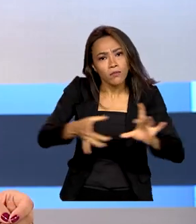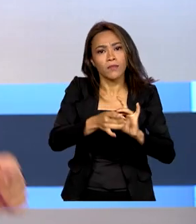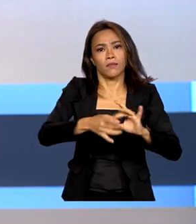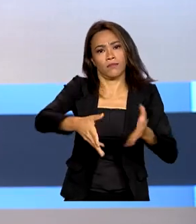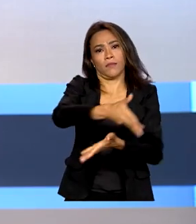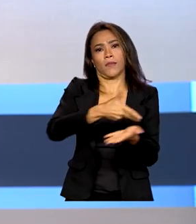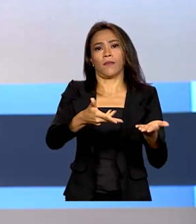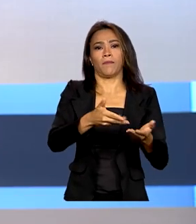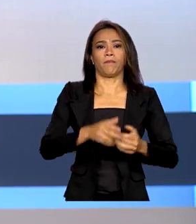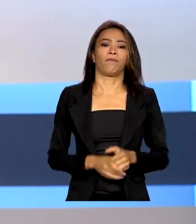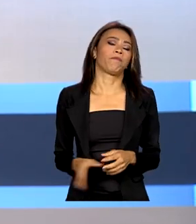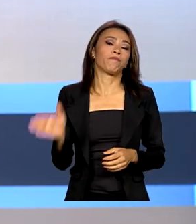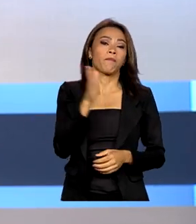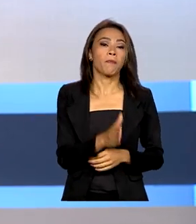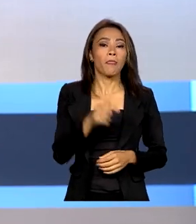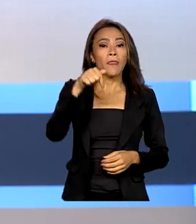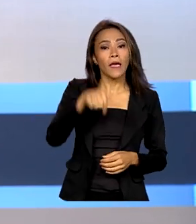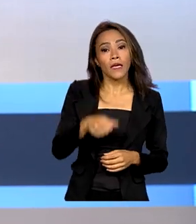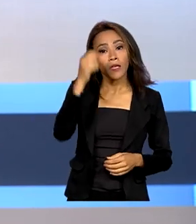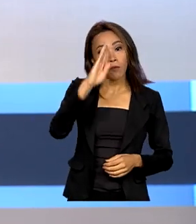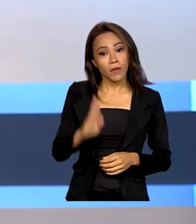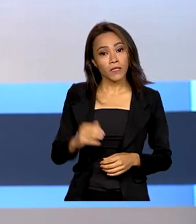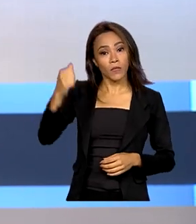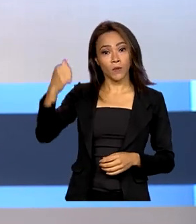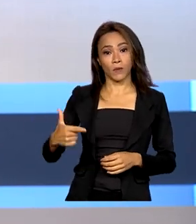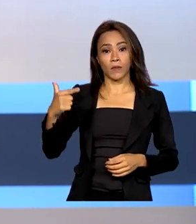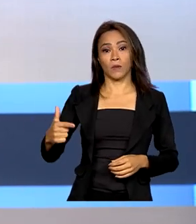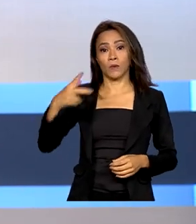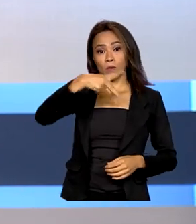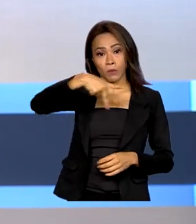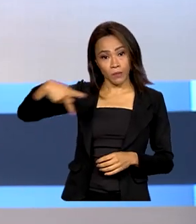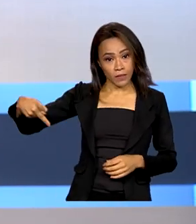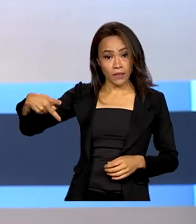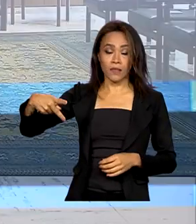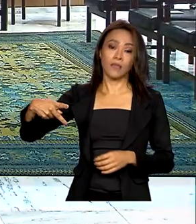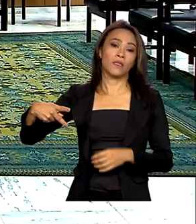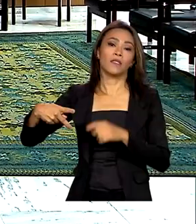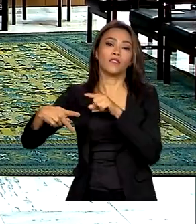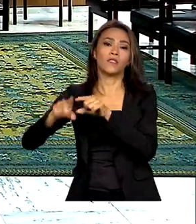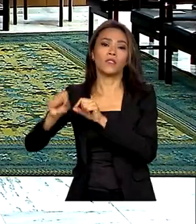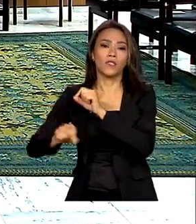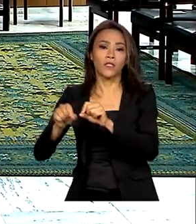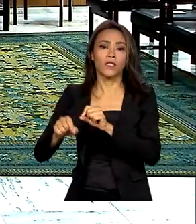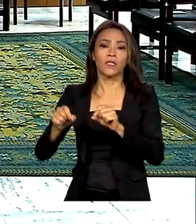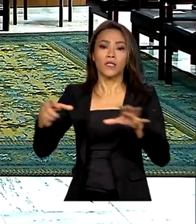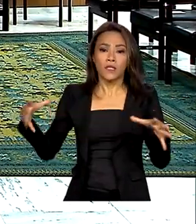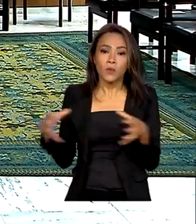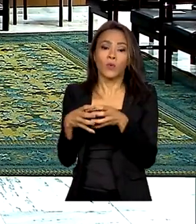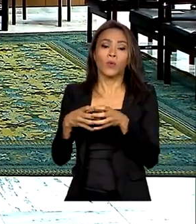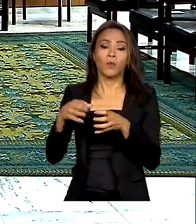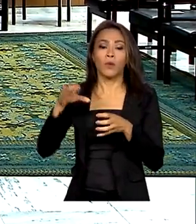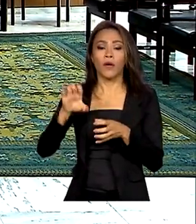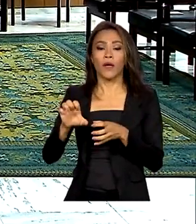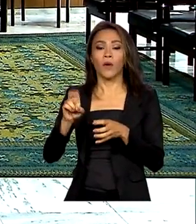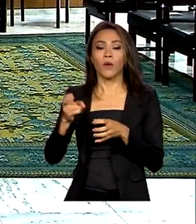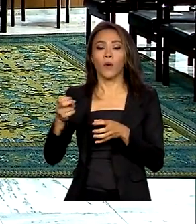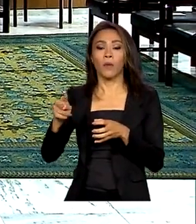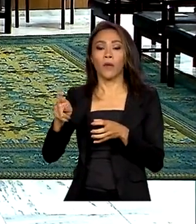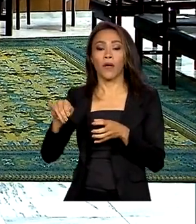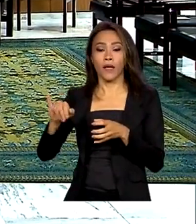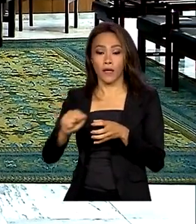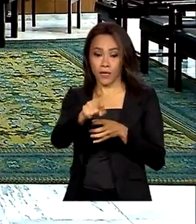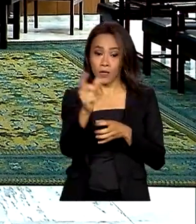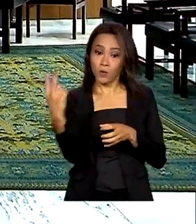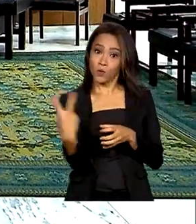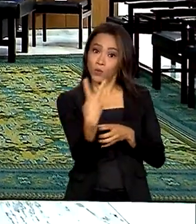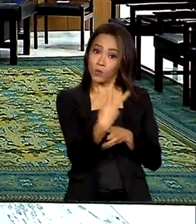E aqui no Brasil, o vice-presidente executivo da Comissão Europeia, Franz Timmermans, se reuniu com o presidente em exercício,